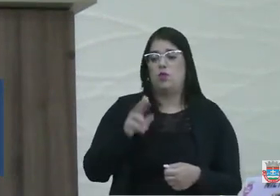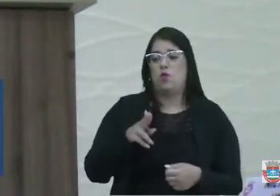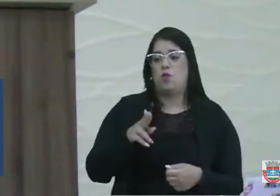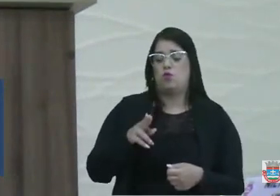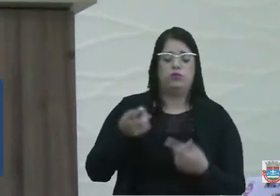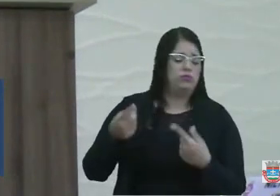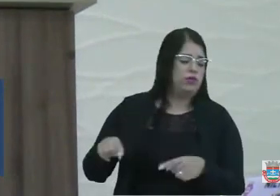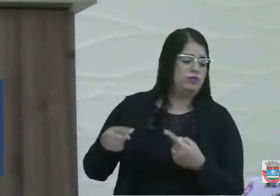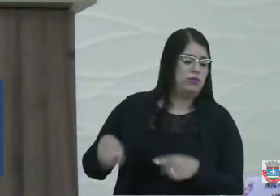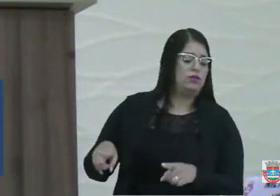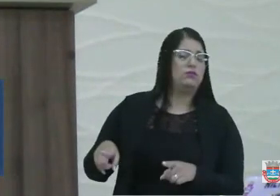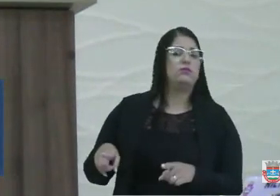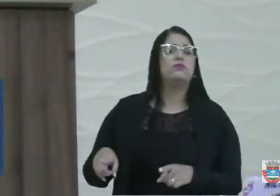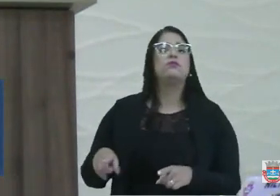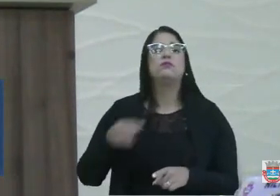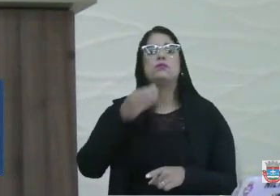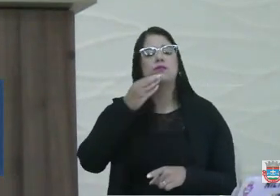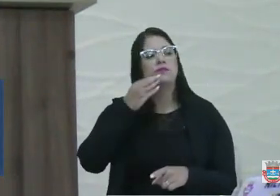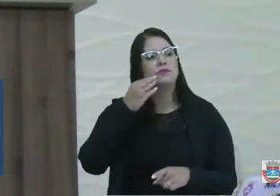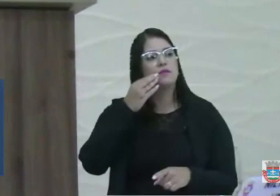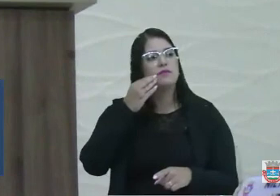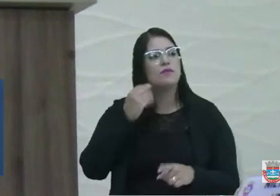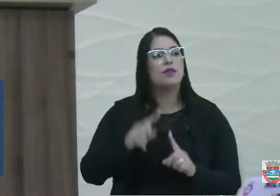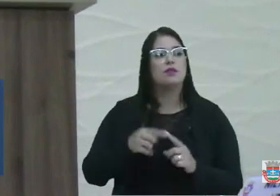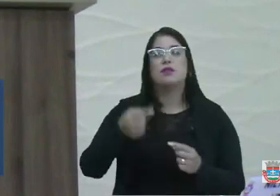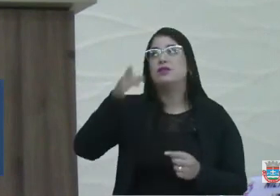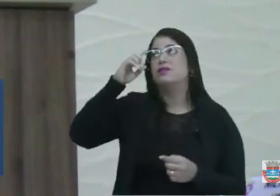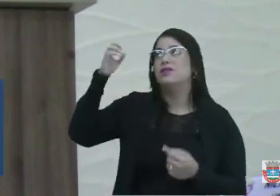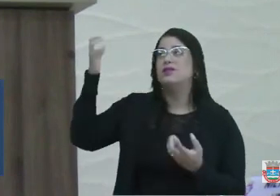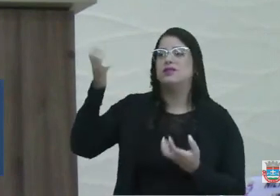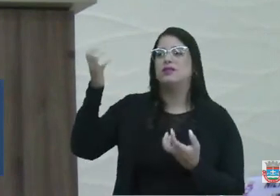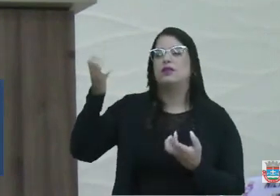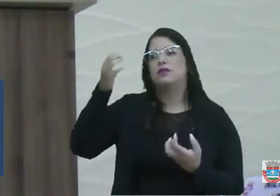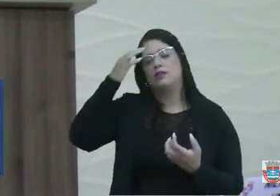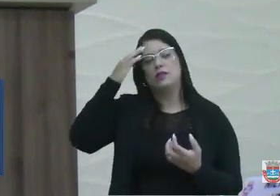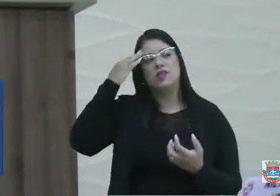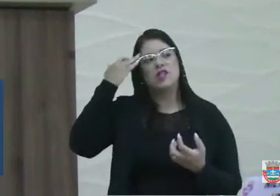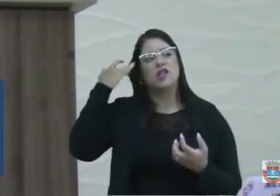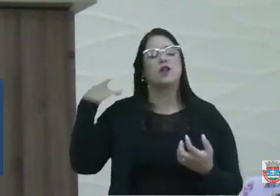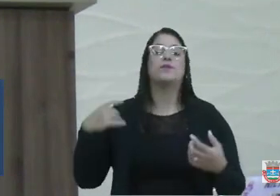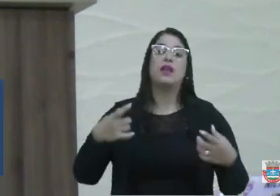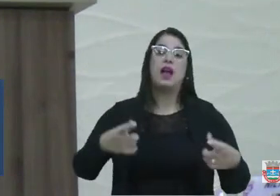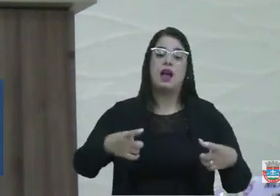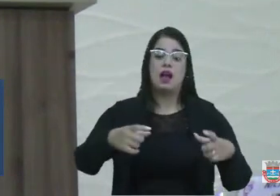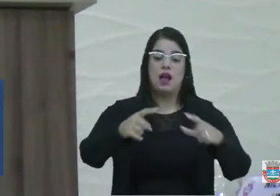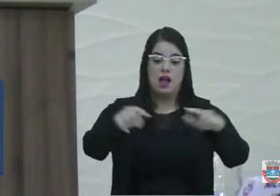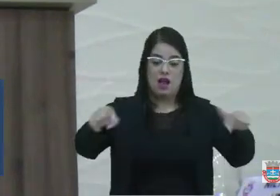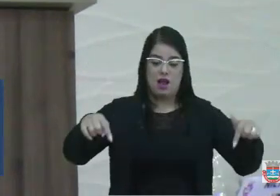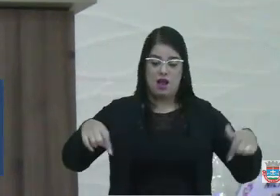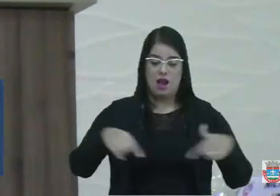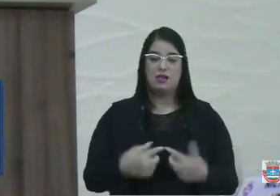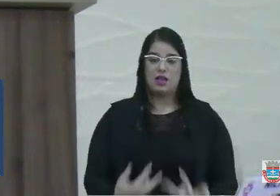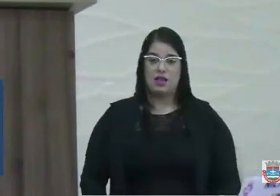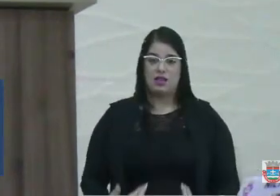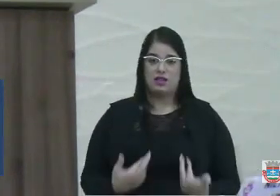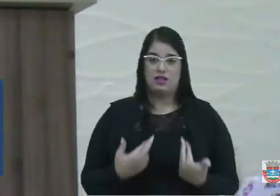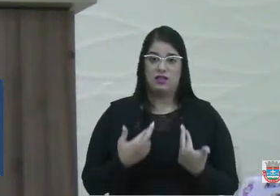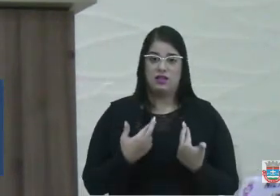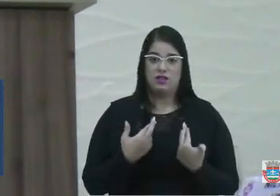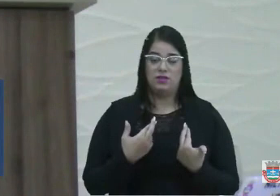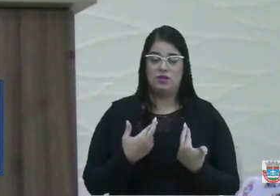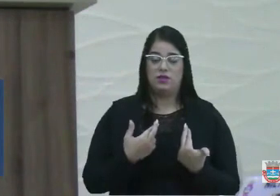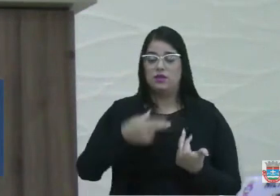graça de Deus, vai ser feito. O bloco cirúrgico, a gente já cobrou tanto aqui, e eu creio que o prefeito